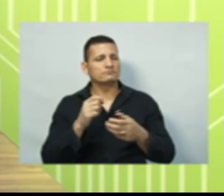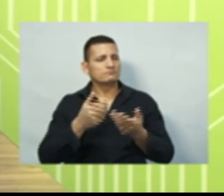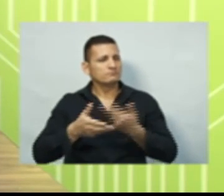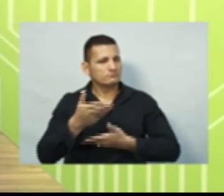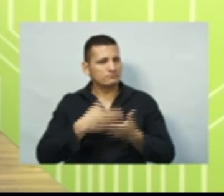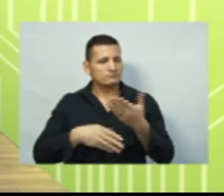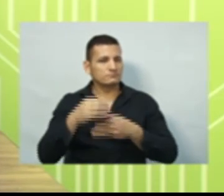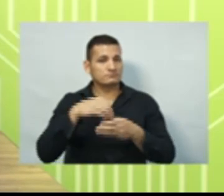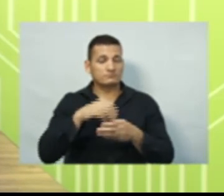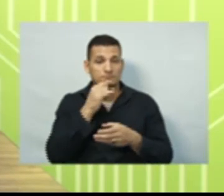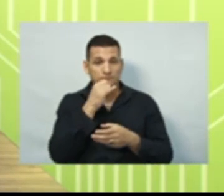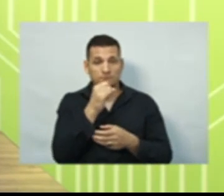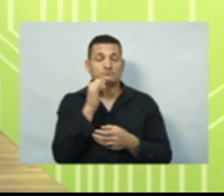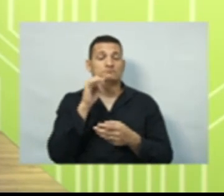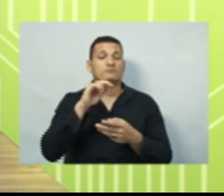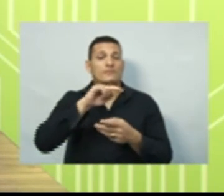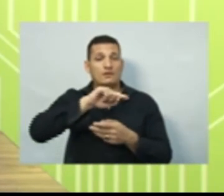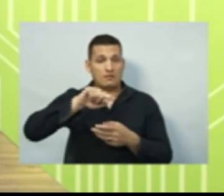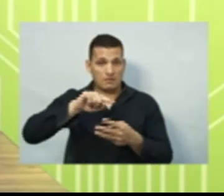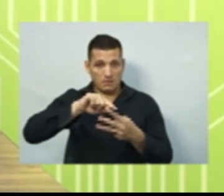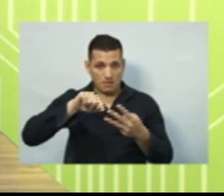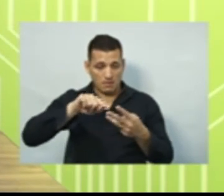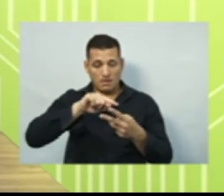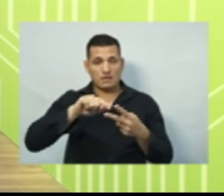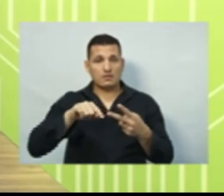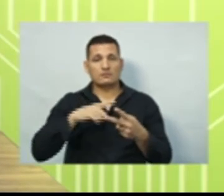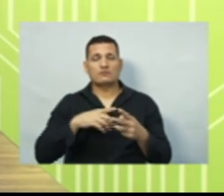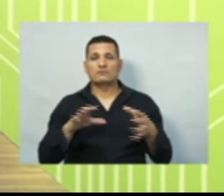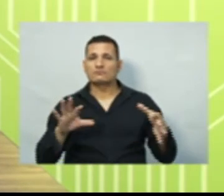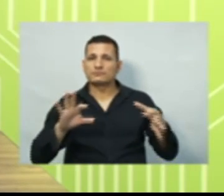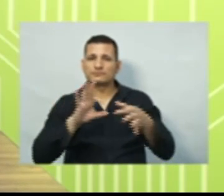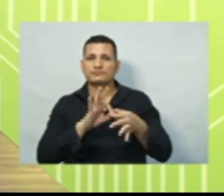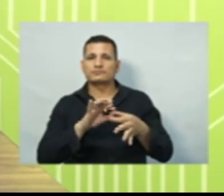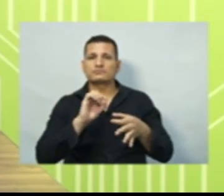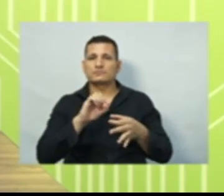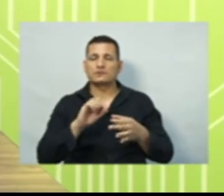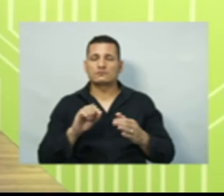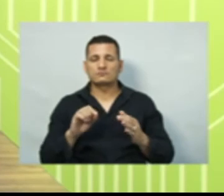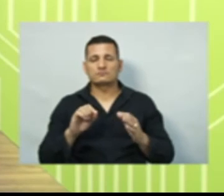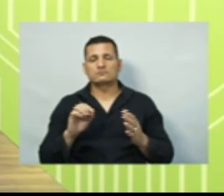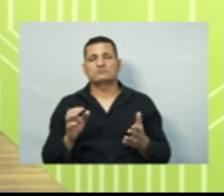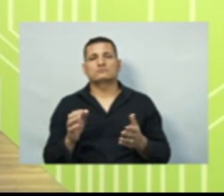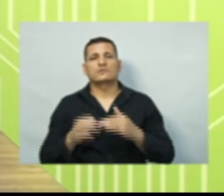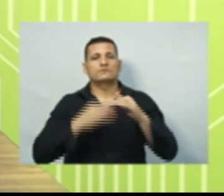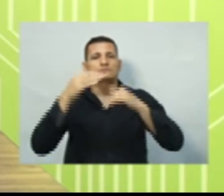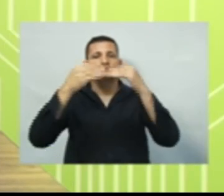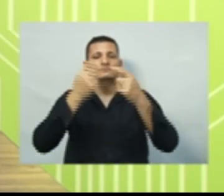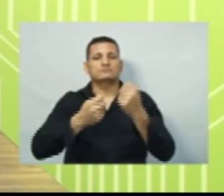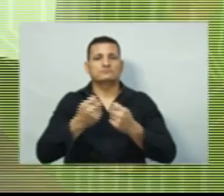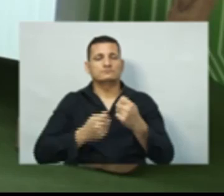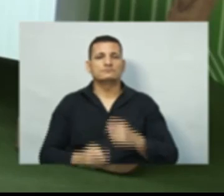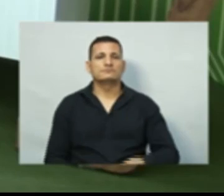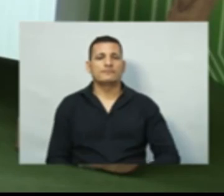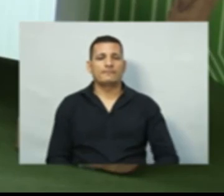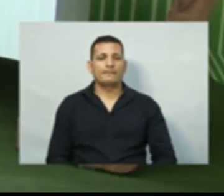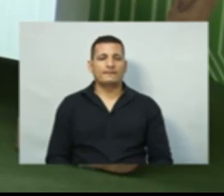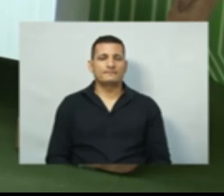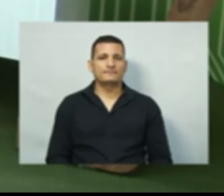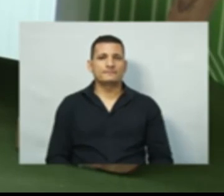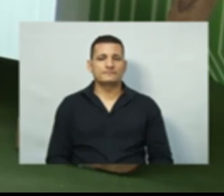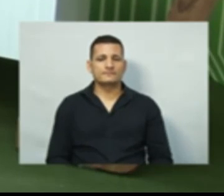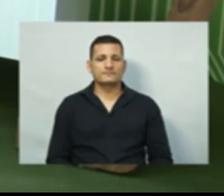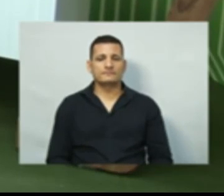quando esses agentes atuam juntos na busca pelo desenvolvimento econômico. Ok,